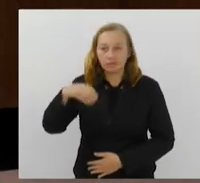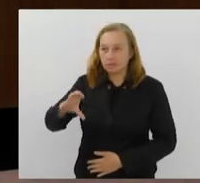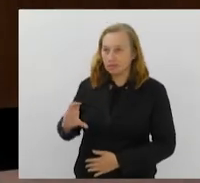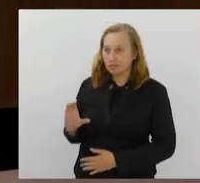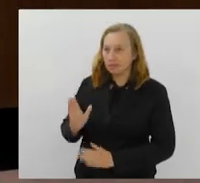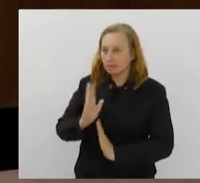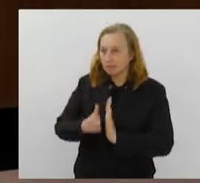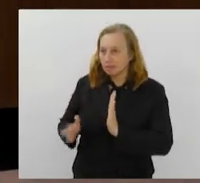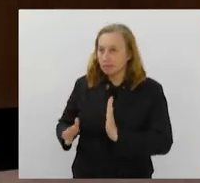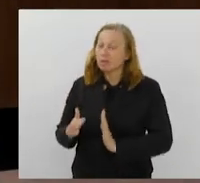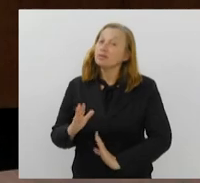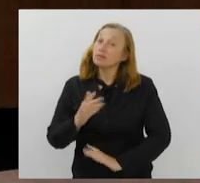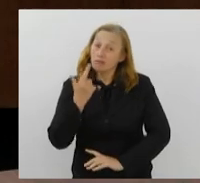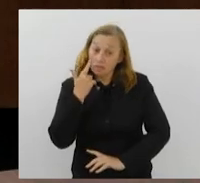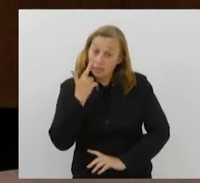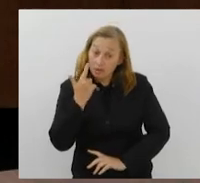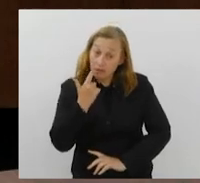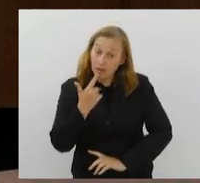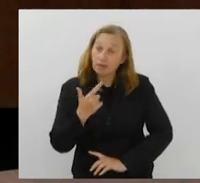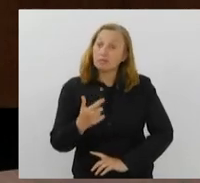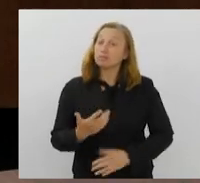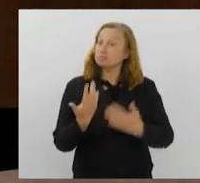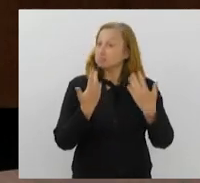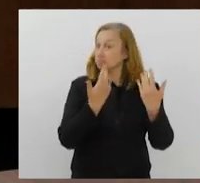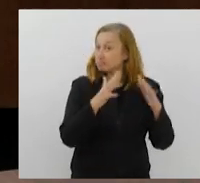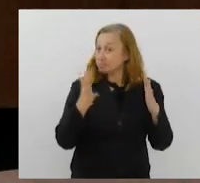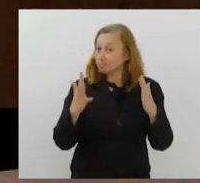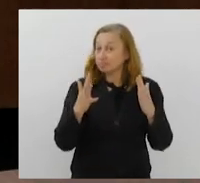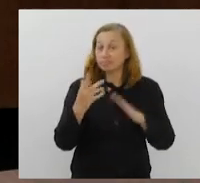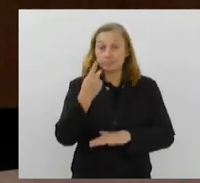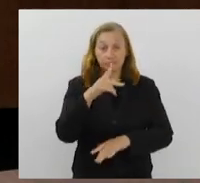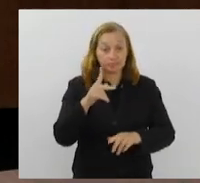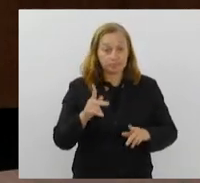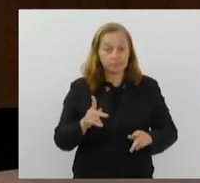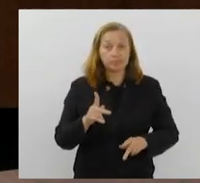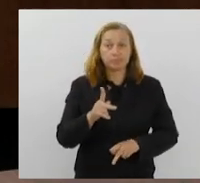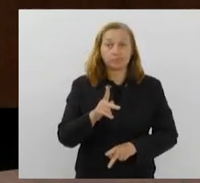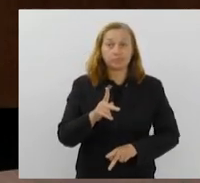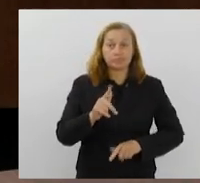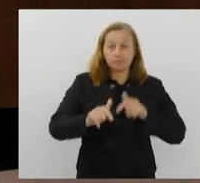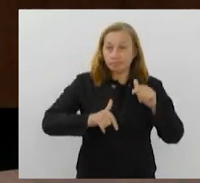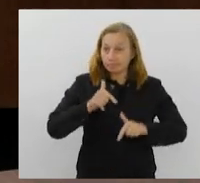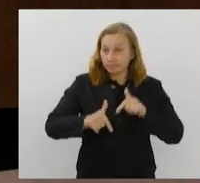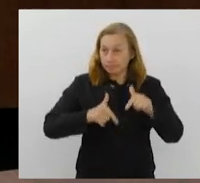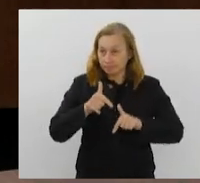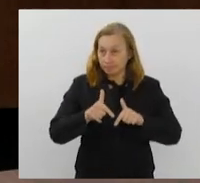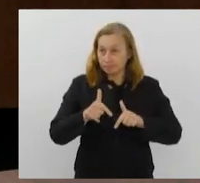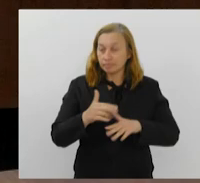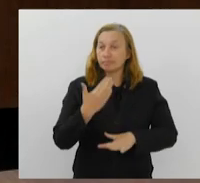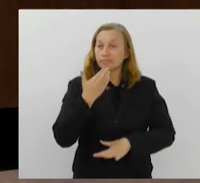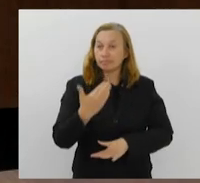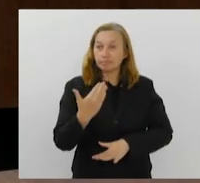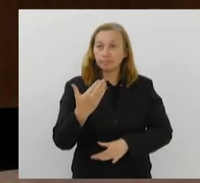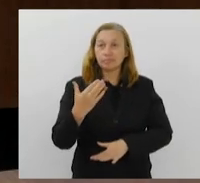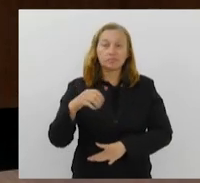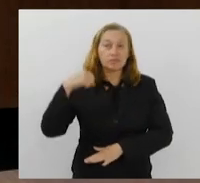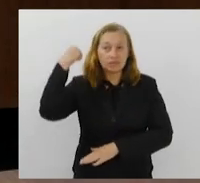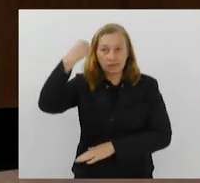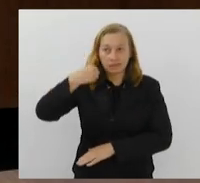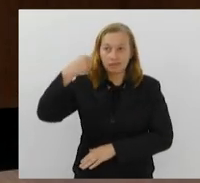Vossa Excelência vê que eu estou prestigiando a vossa presidência. Obrigado. Fazendo muitas intervenções a pedido do senador